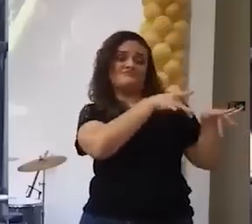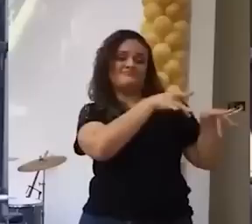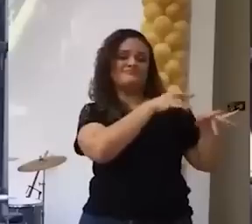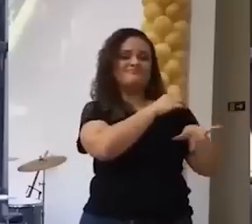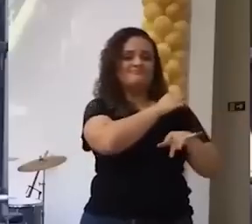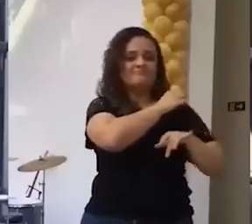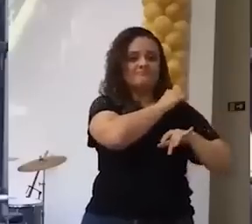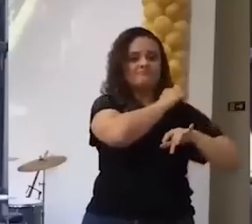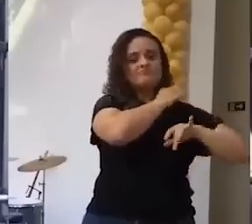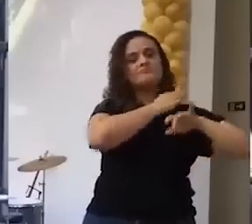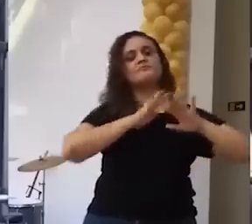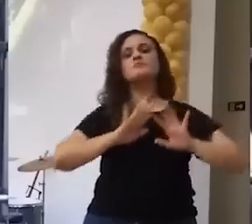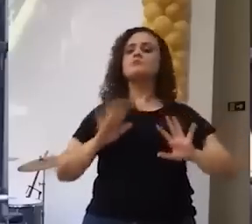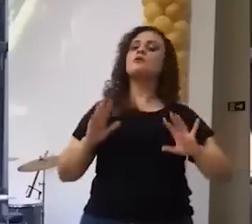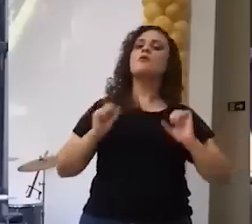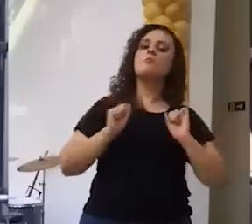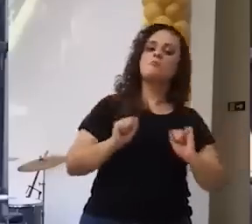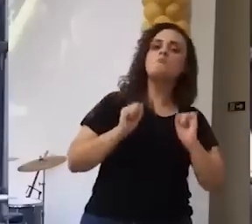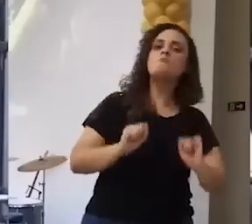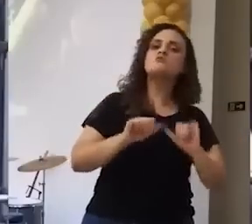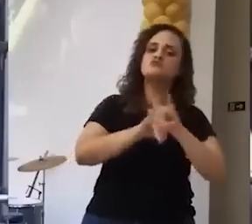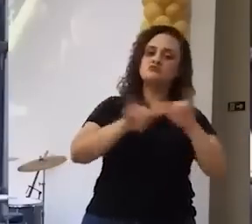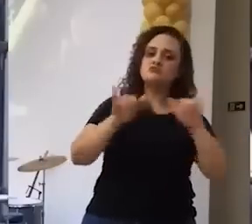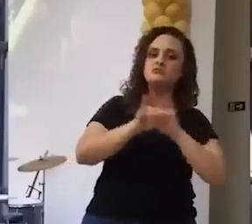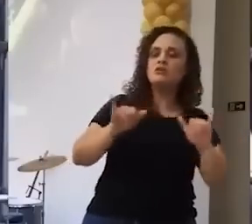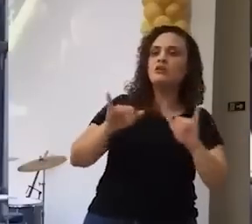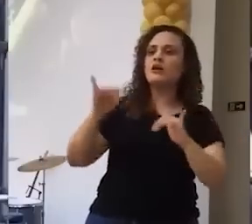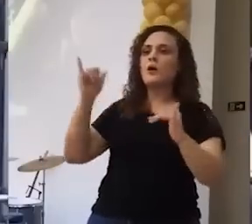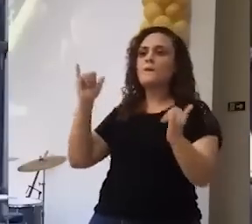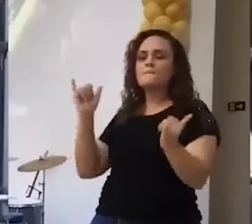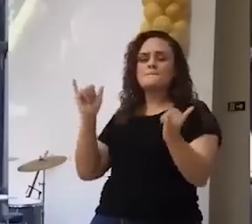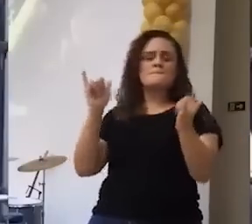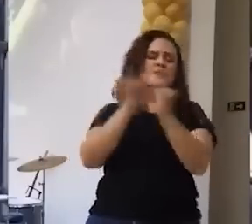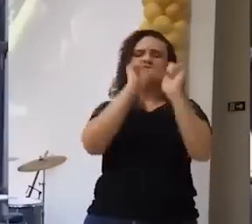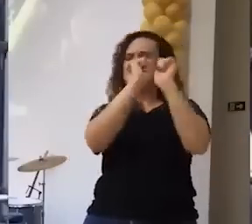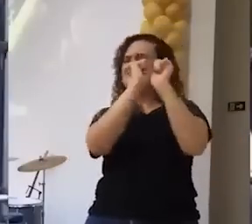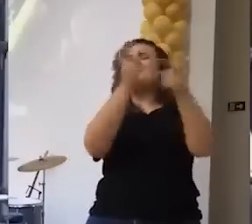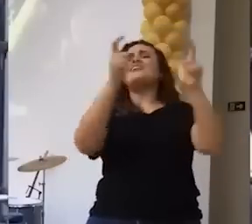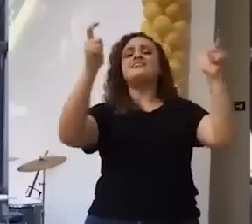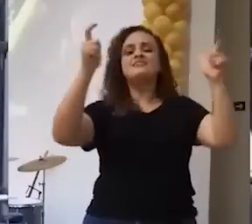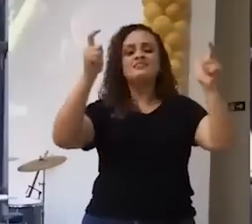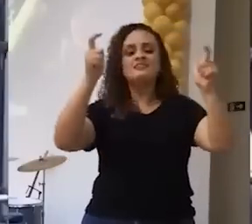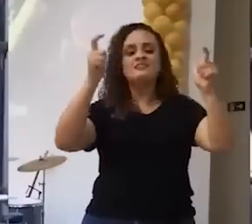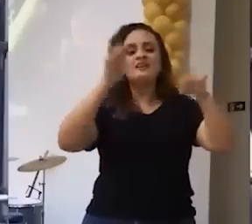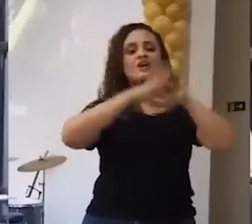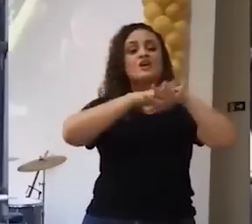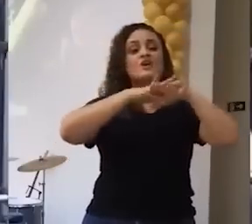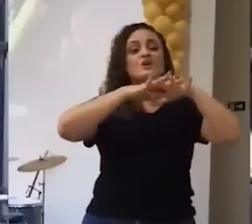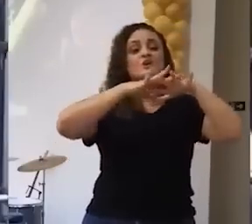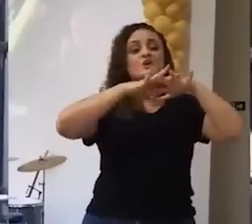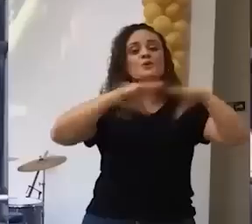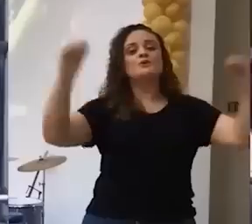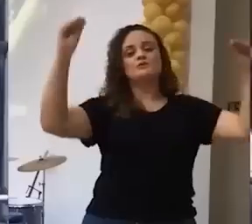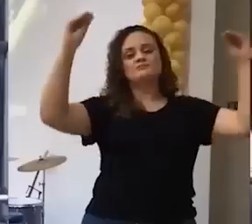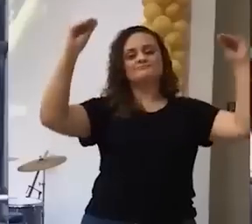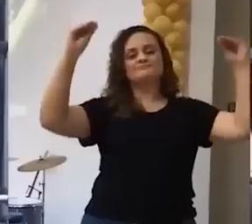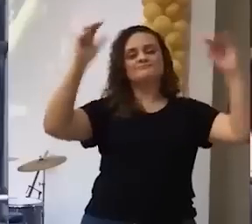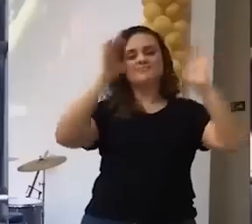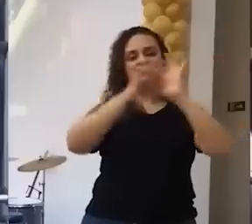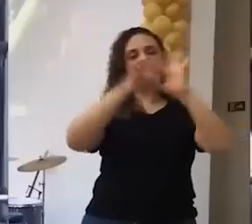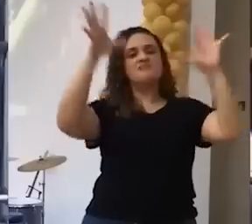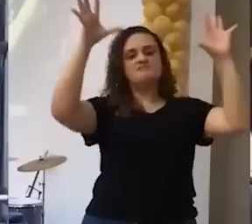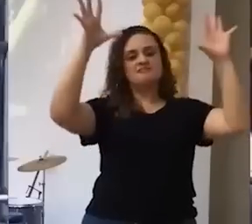Mas eu posso lhes garantir que o perdão é maior que o ódio. O perdão cura. O perdão liberta. O